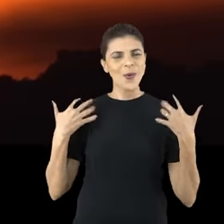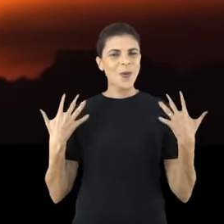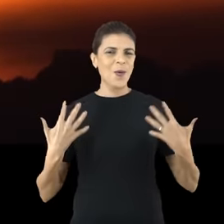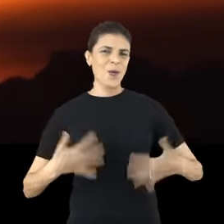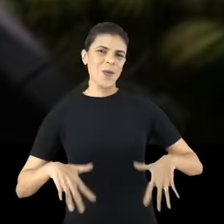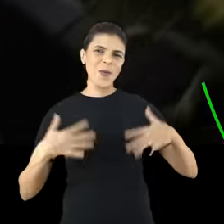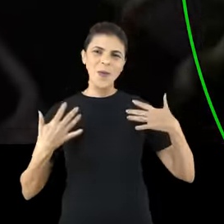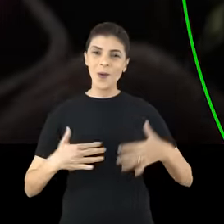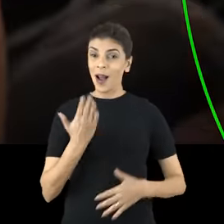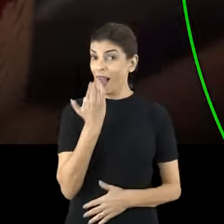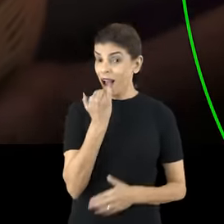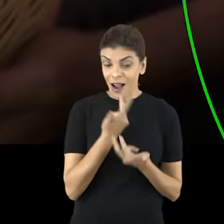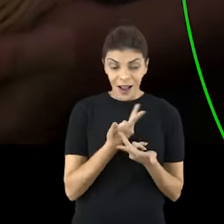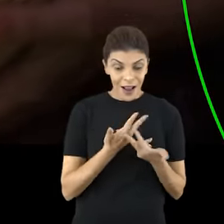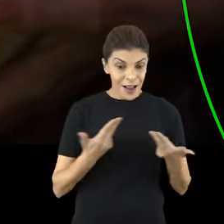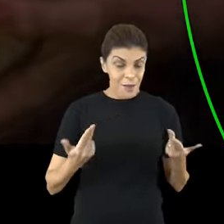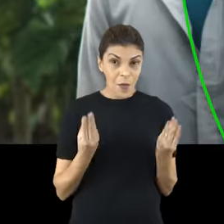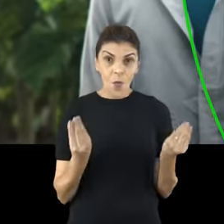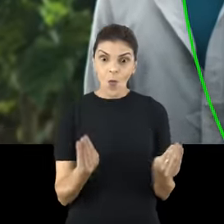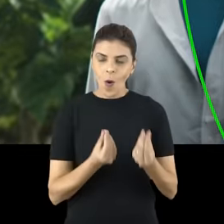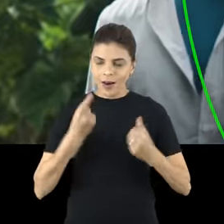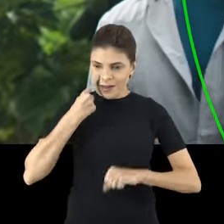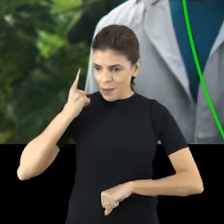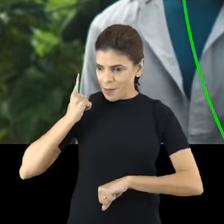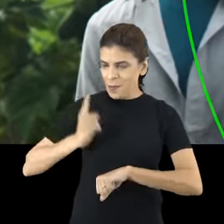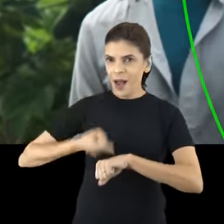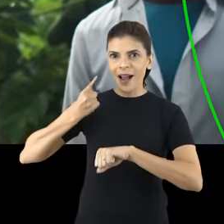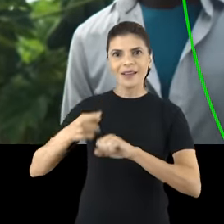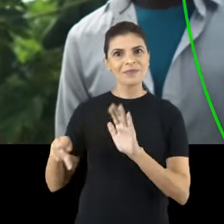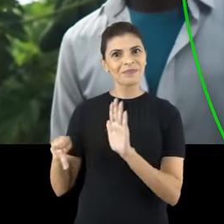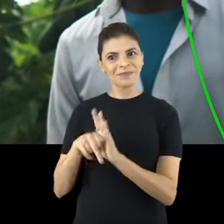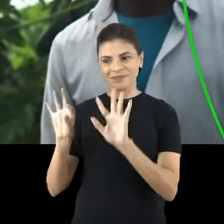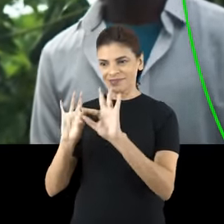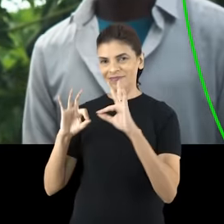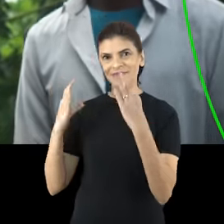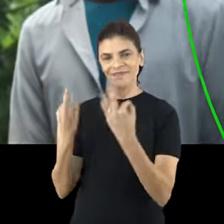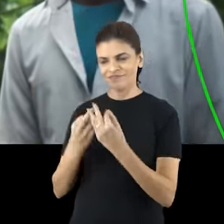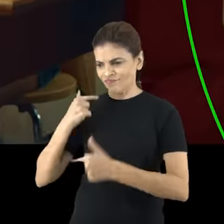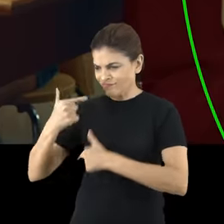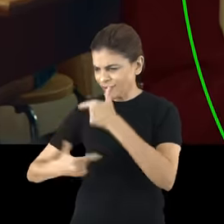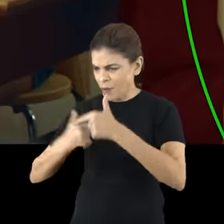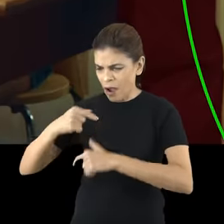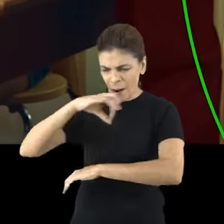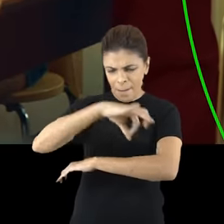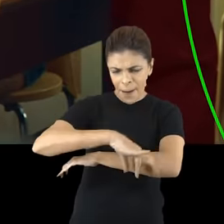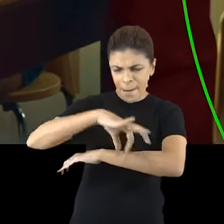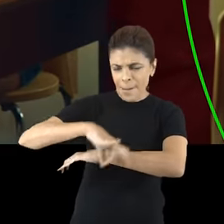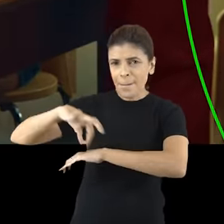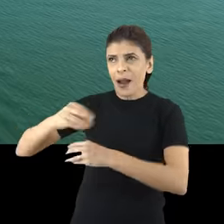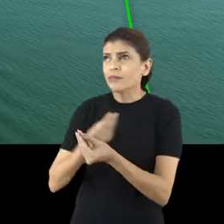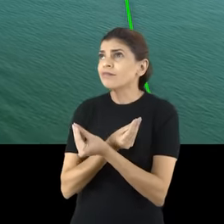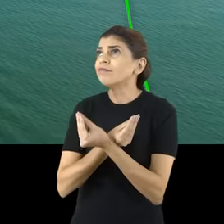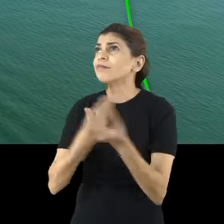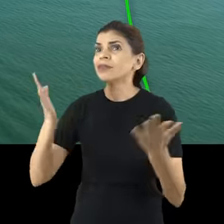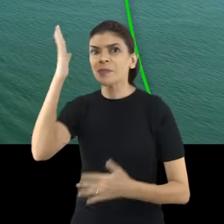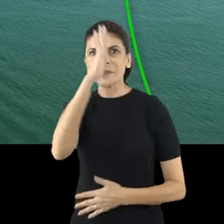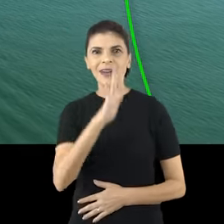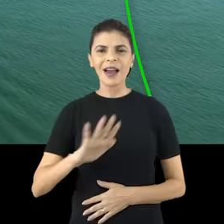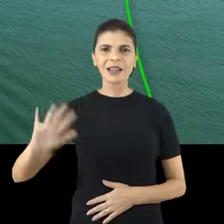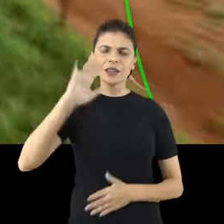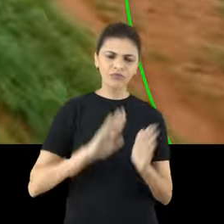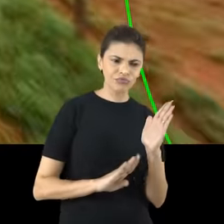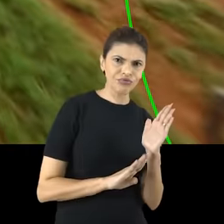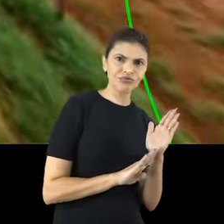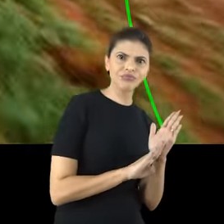tem orgulho maior que ver alimentos de qualidade sendo produzidos por agricultores familiares para o Brasil inteiro e a potência do